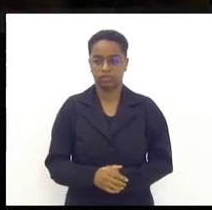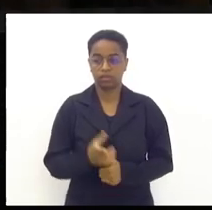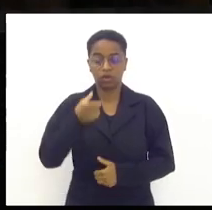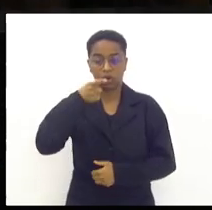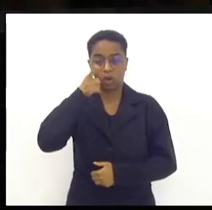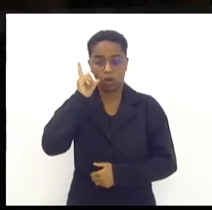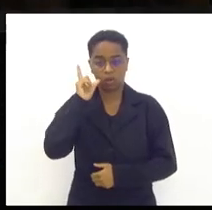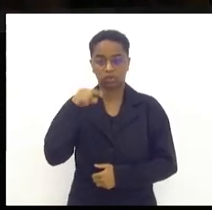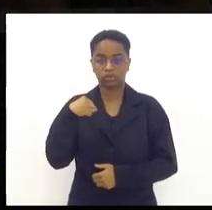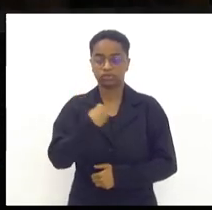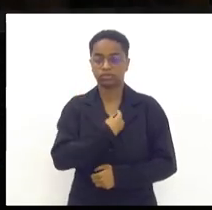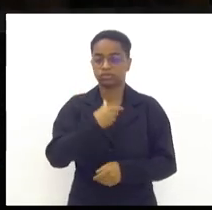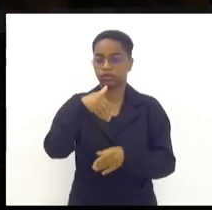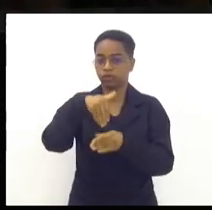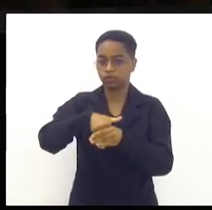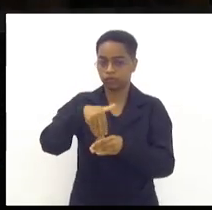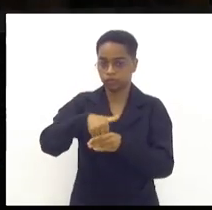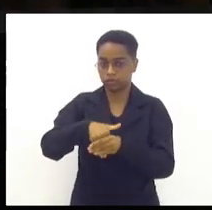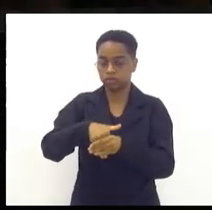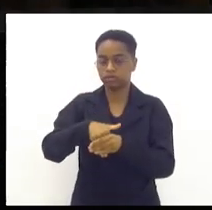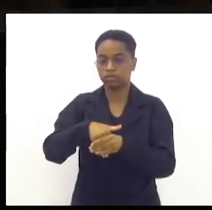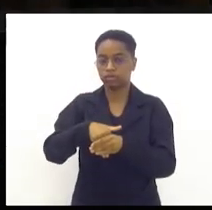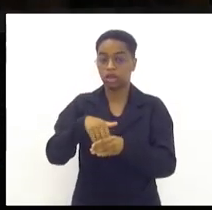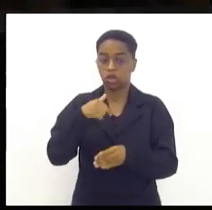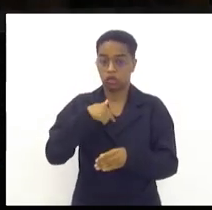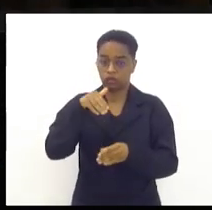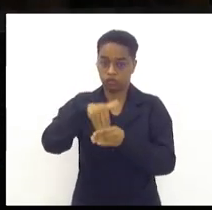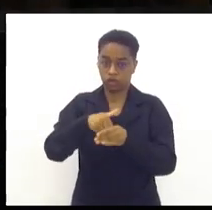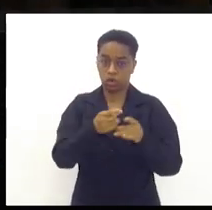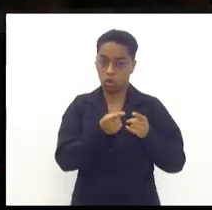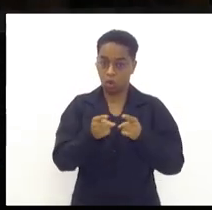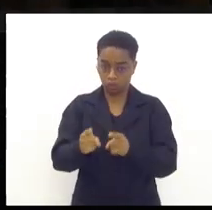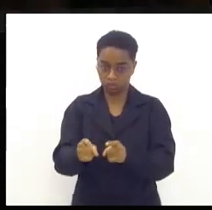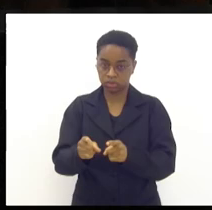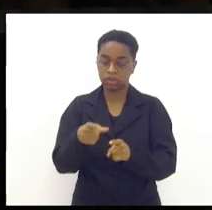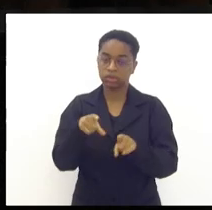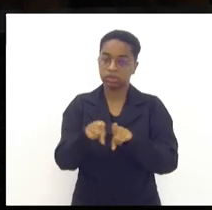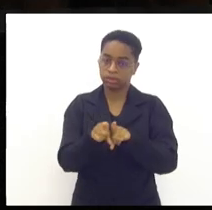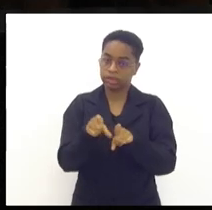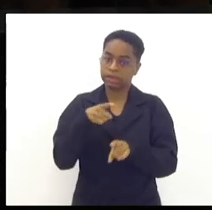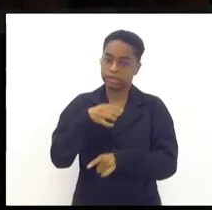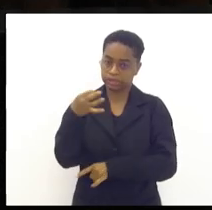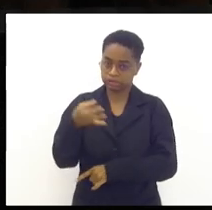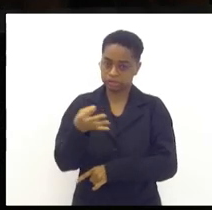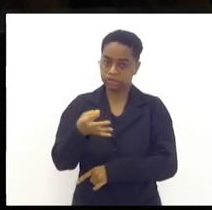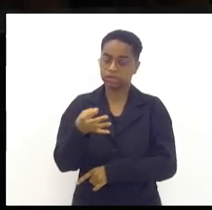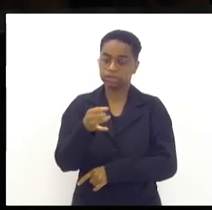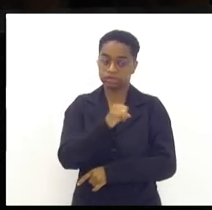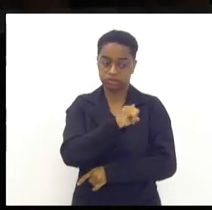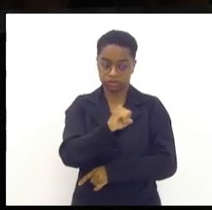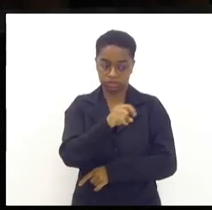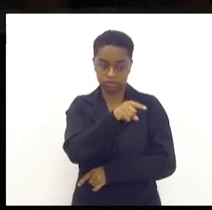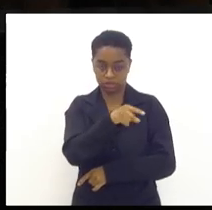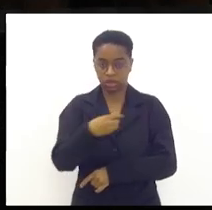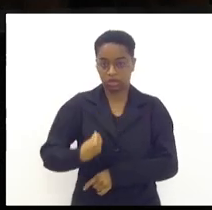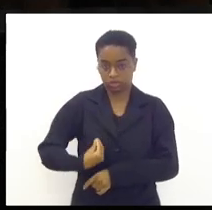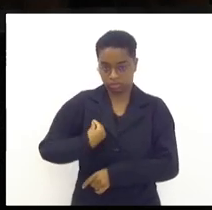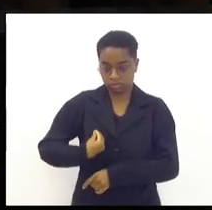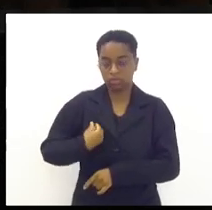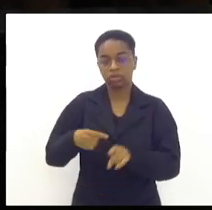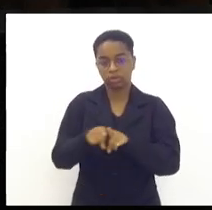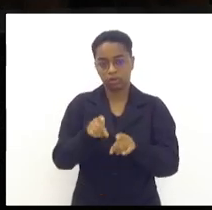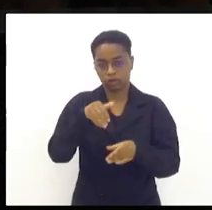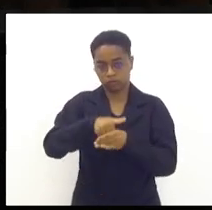votamos aqui, e votei contra, e tenho certeza que se Vossa Excelência estivesse presente, também teria